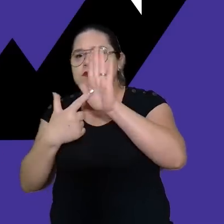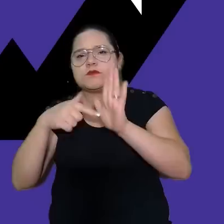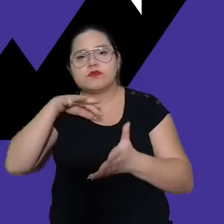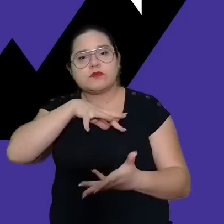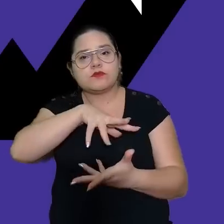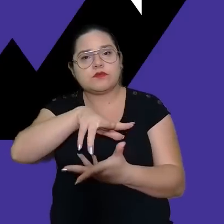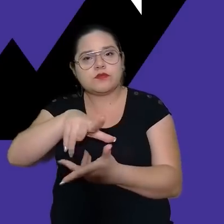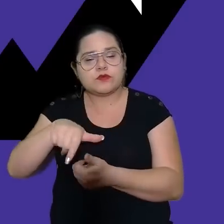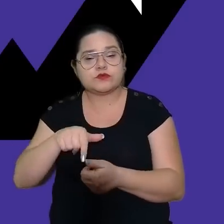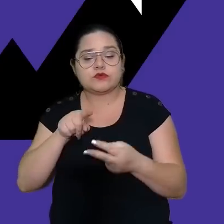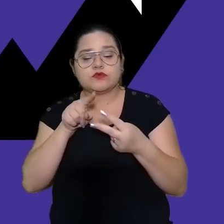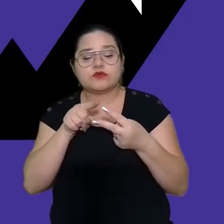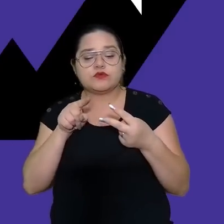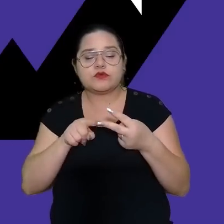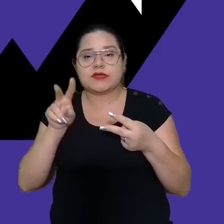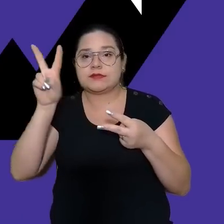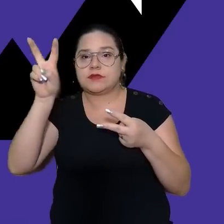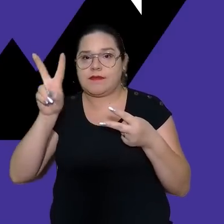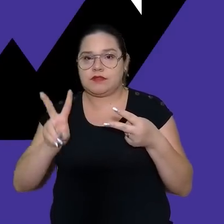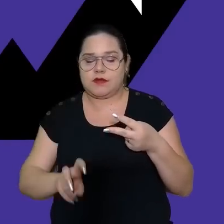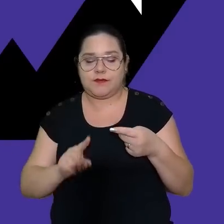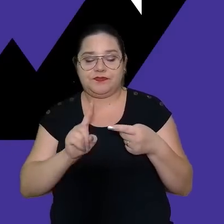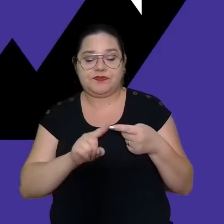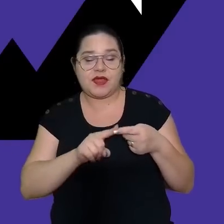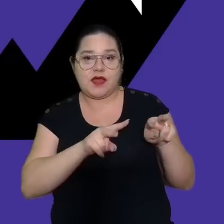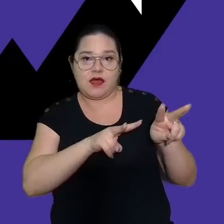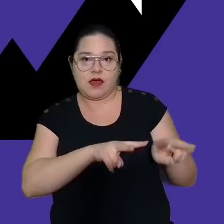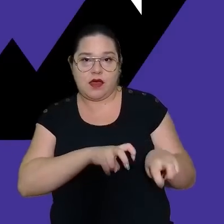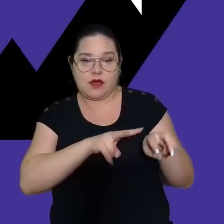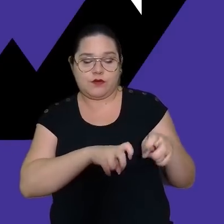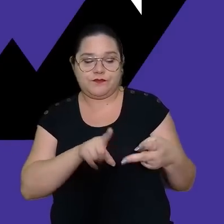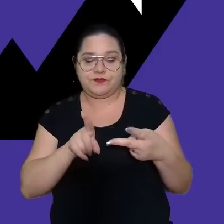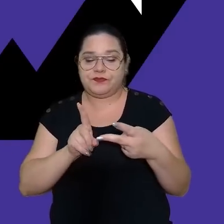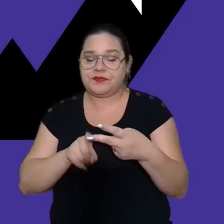dois grandes temas, o agro e a questão ambiental?